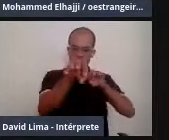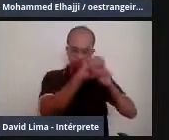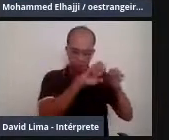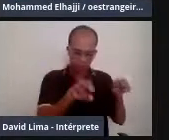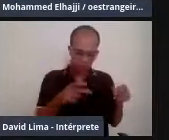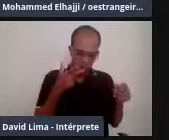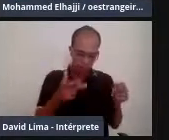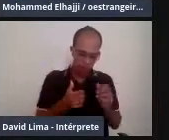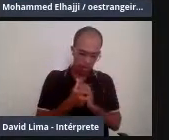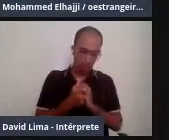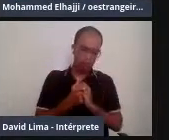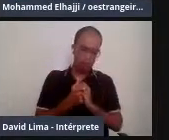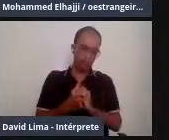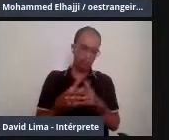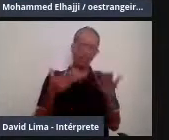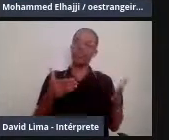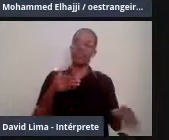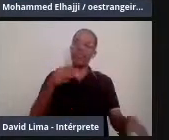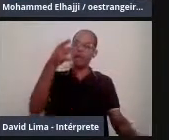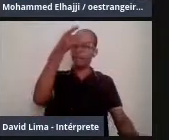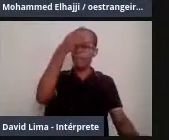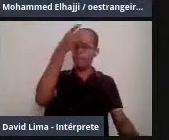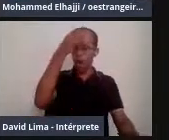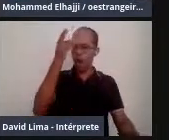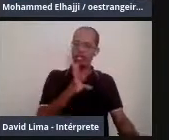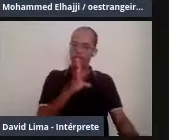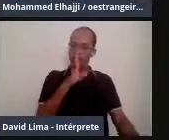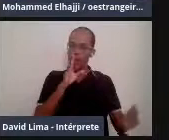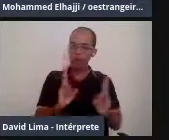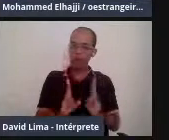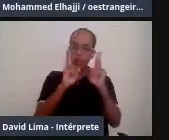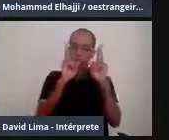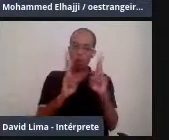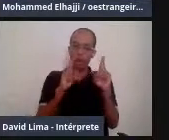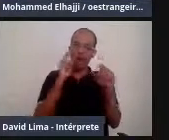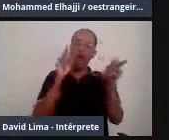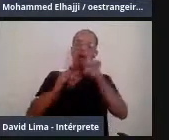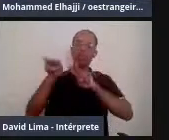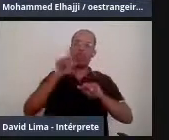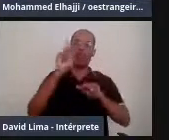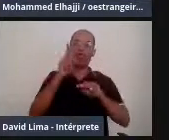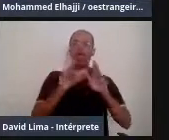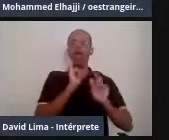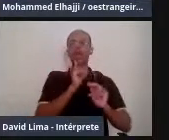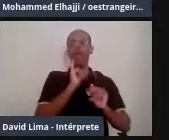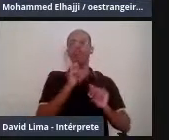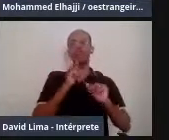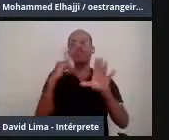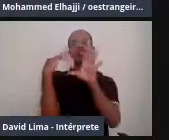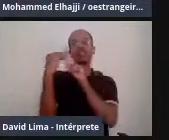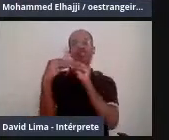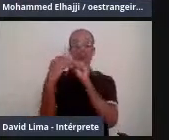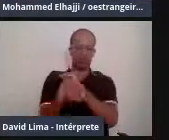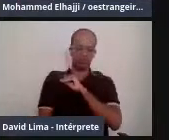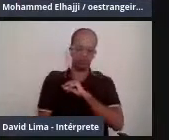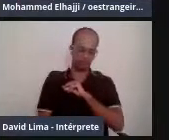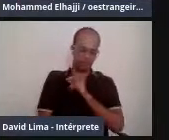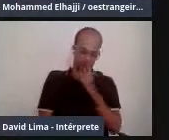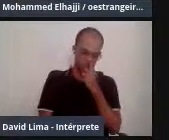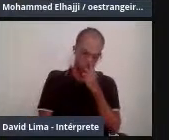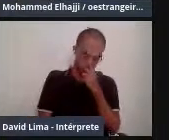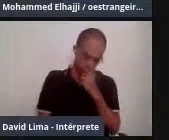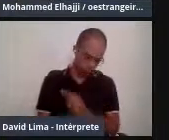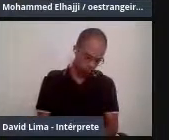se chama Testemunhos, Memórias e Silenciamentos do Documentário Audiovisual como Narrativa de Refugiados. Próximo.